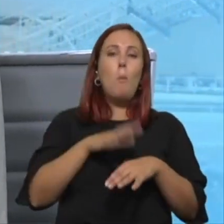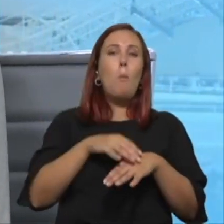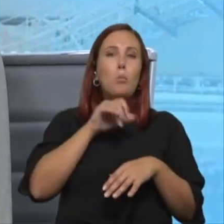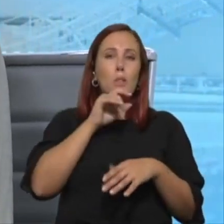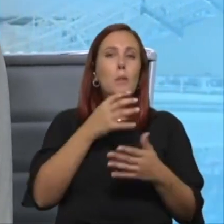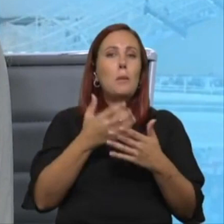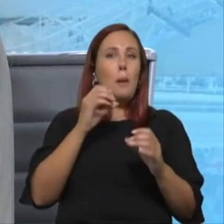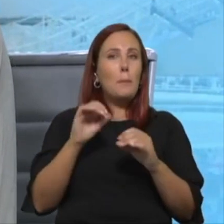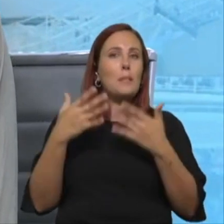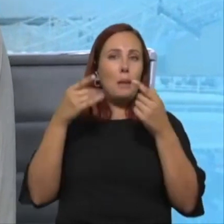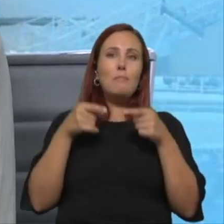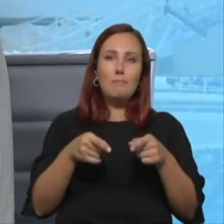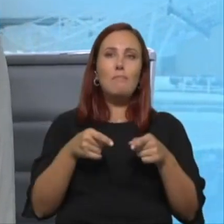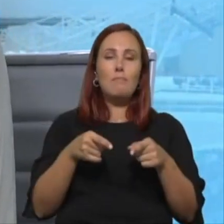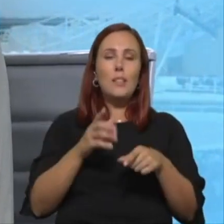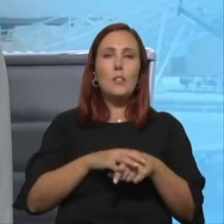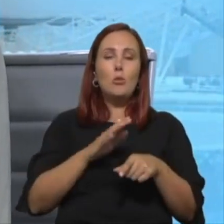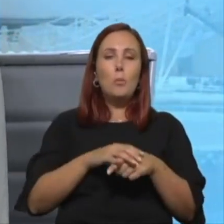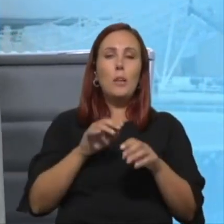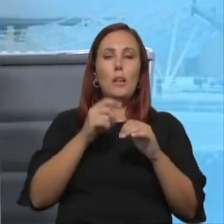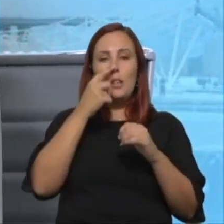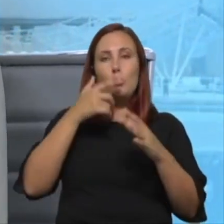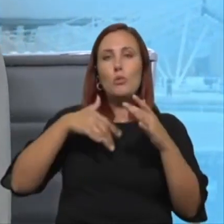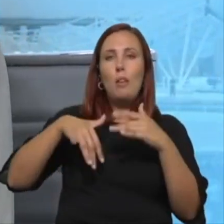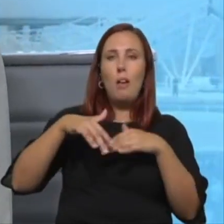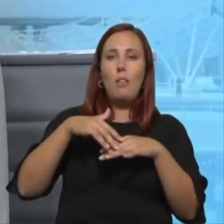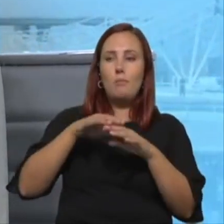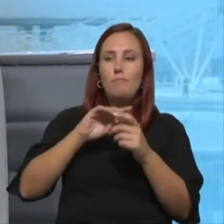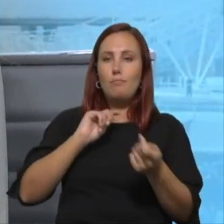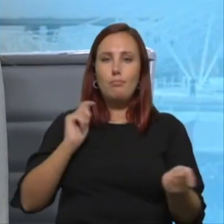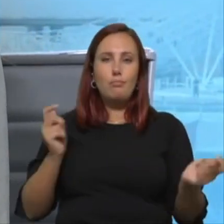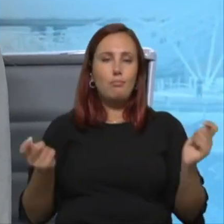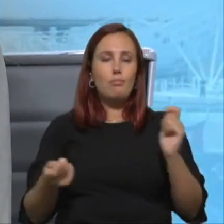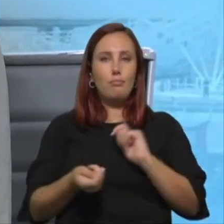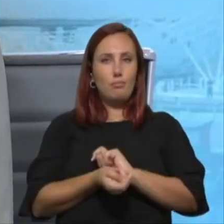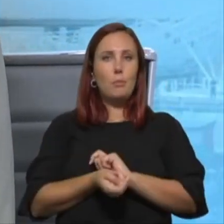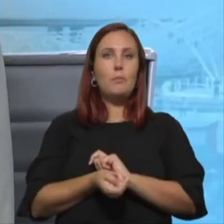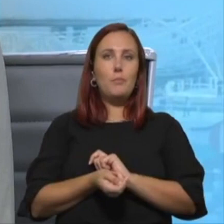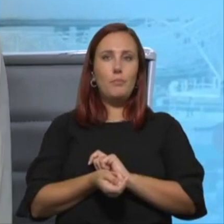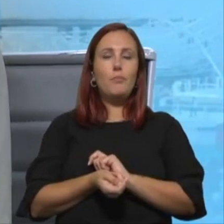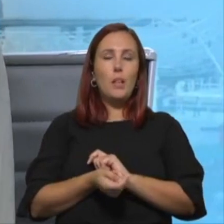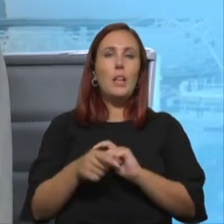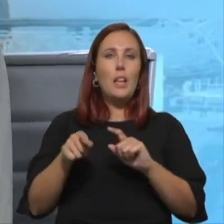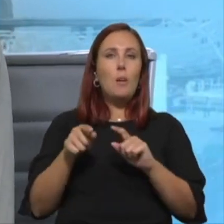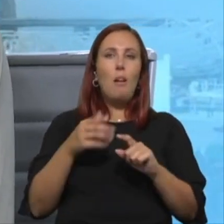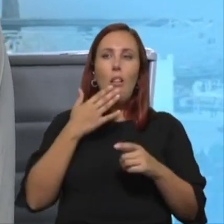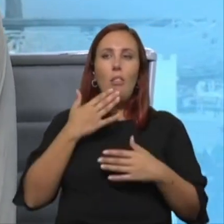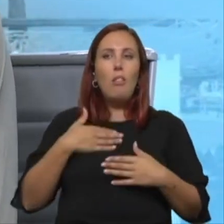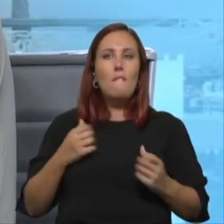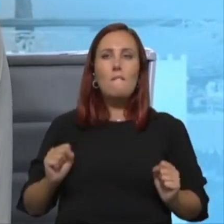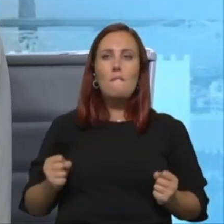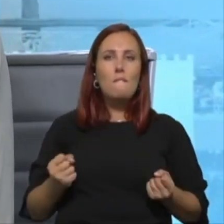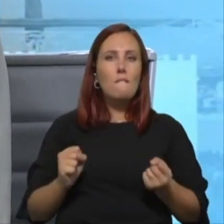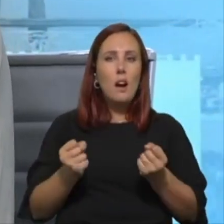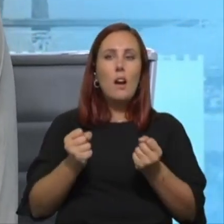impacto. Transformou profundamente a sociedade, não é? Constituiu um fator de grande stress para uma